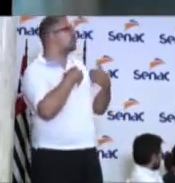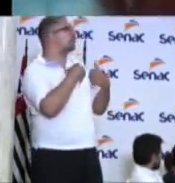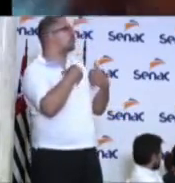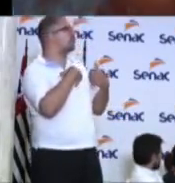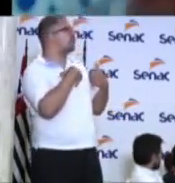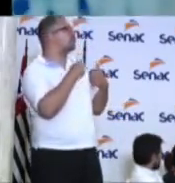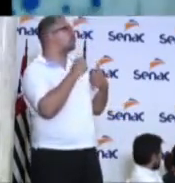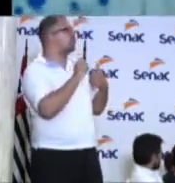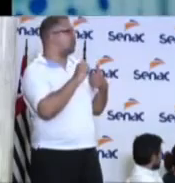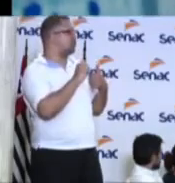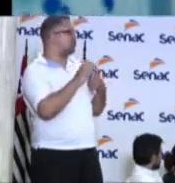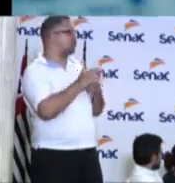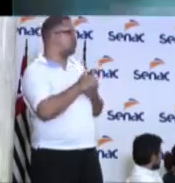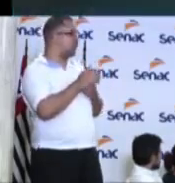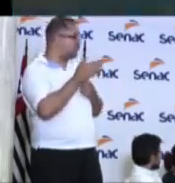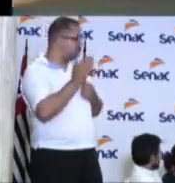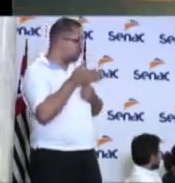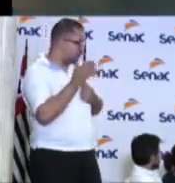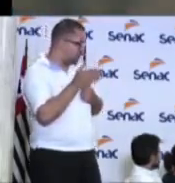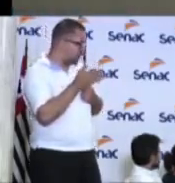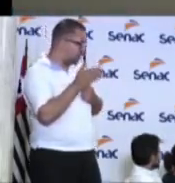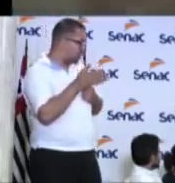eu vou conhecer... Você é ele. Já?